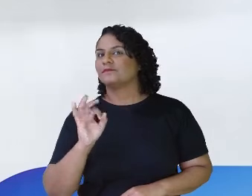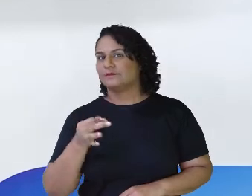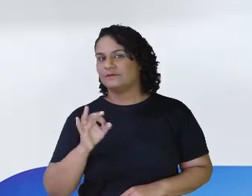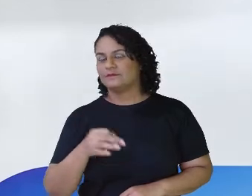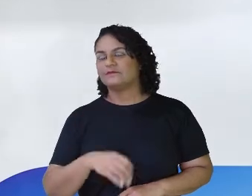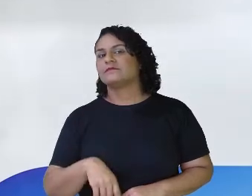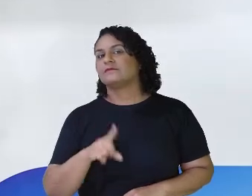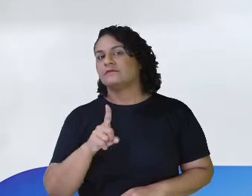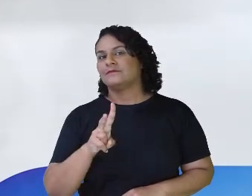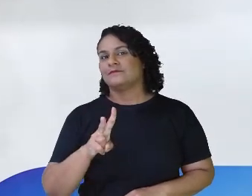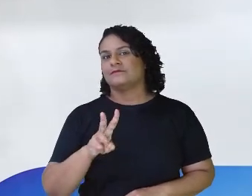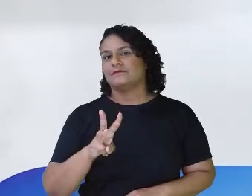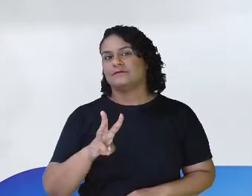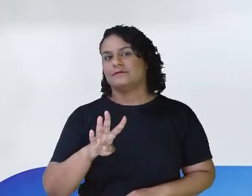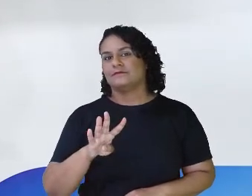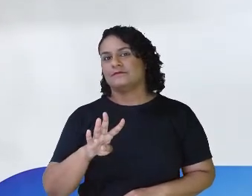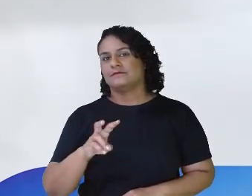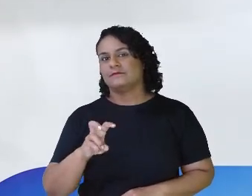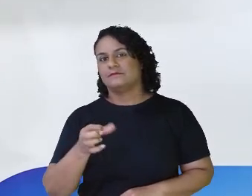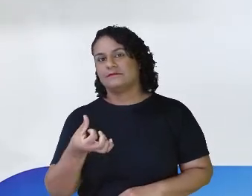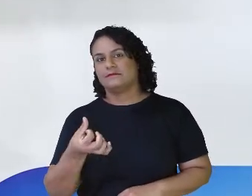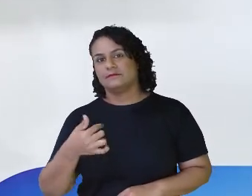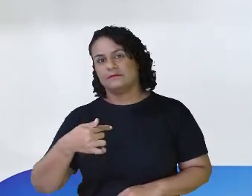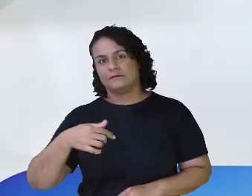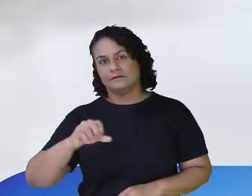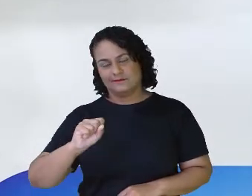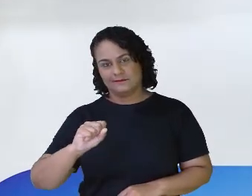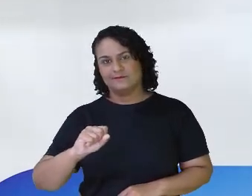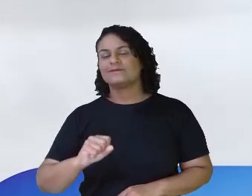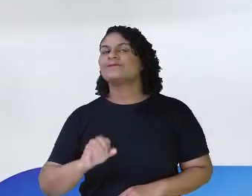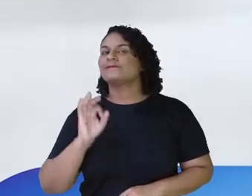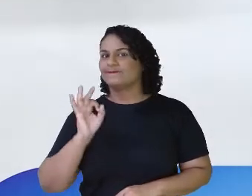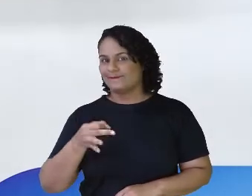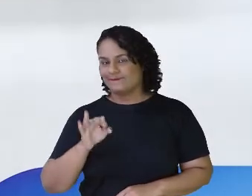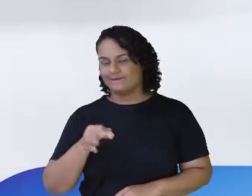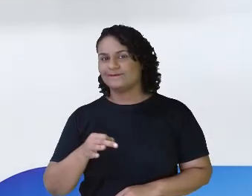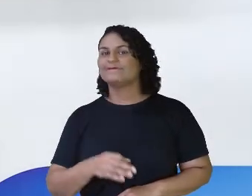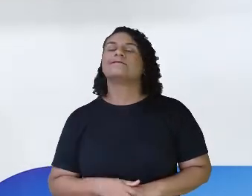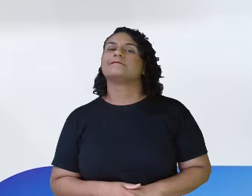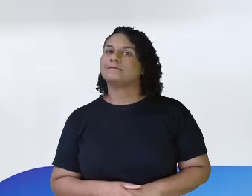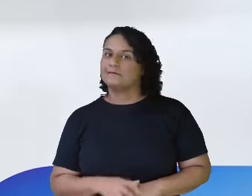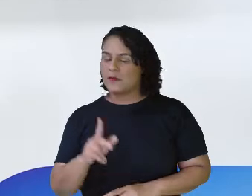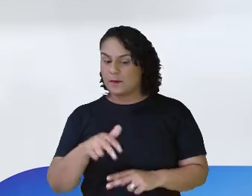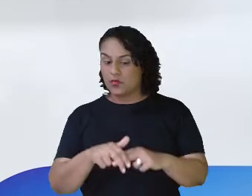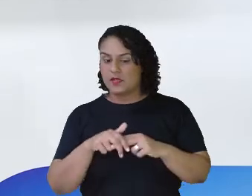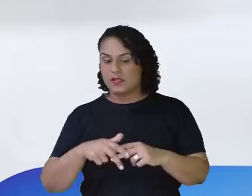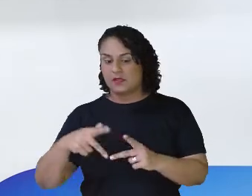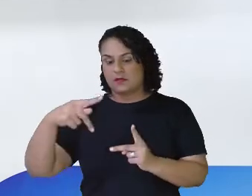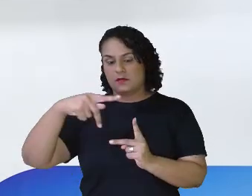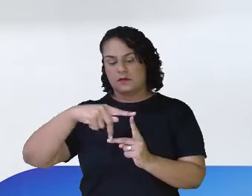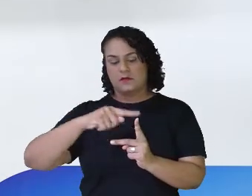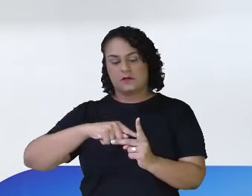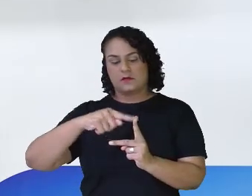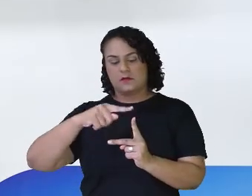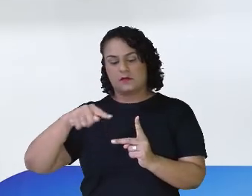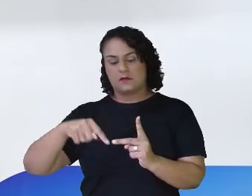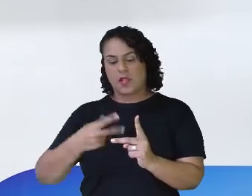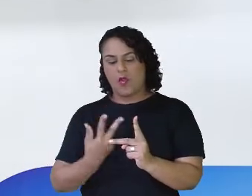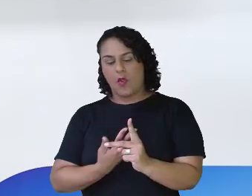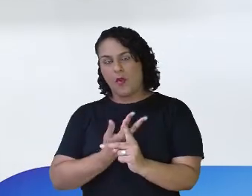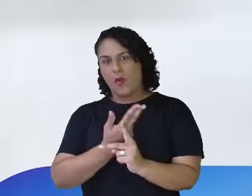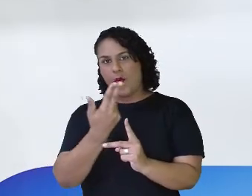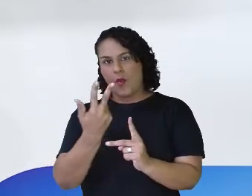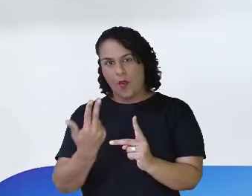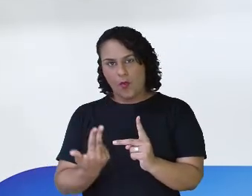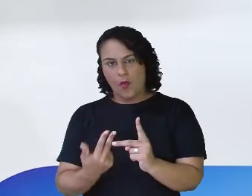Joia! 1, 2, 3, 4, 5, 6, 7, 8. Quadrado. 4 lados iguais. Por que eu